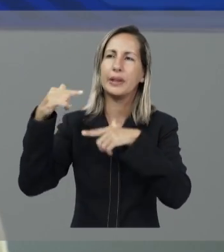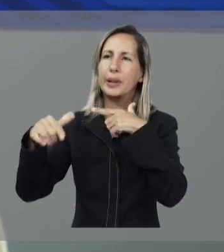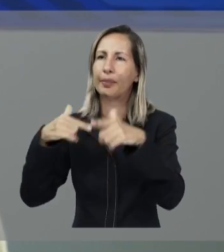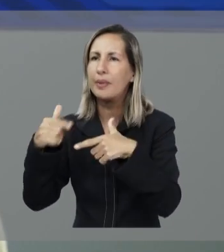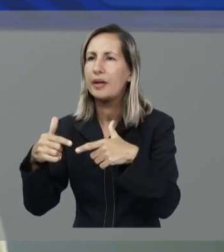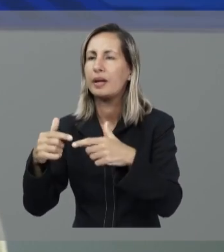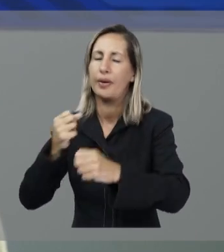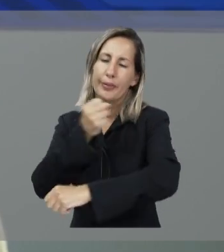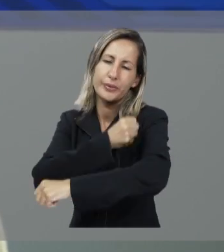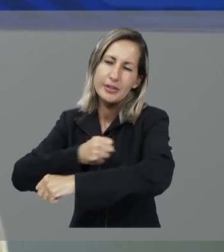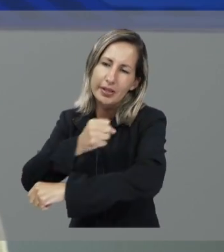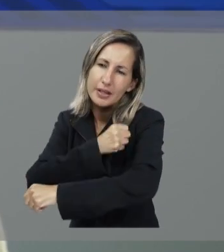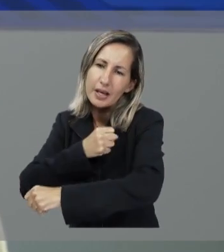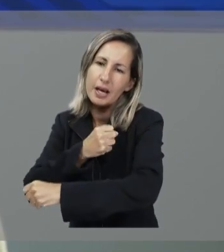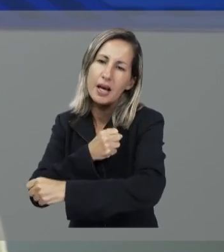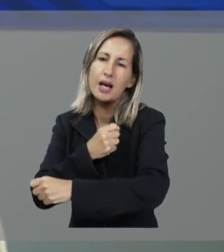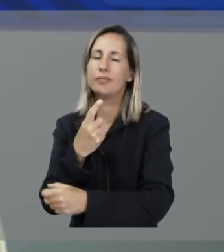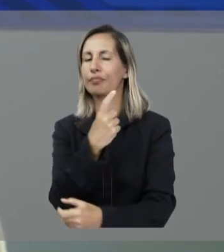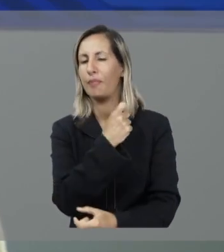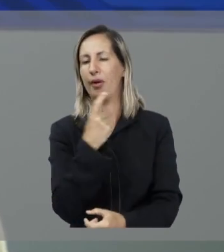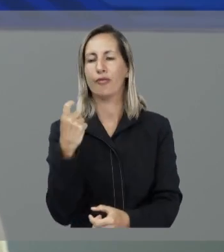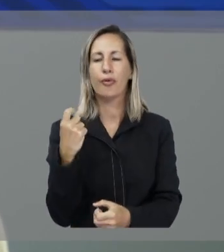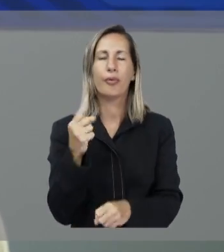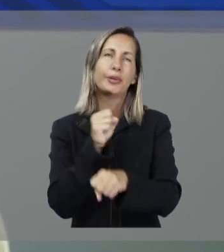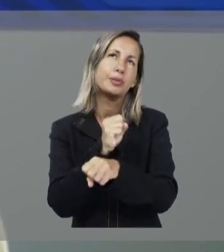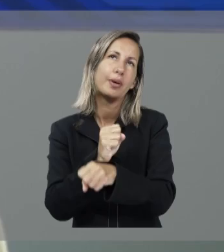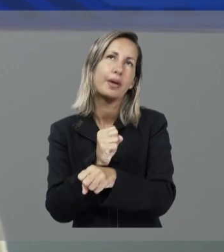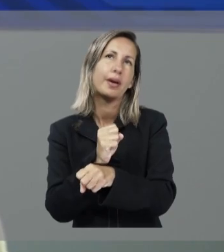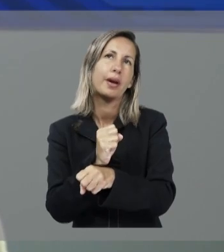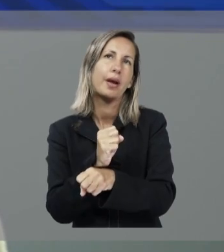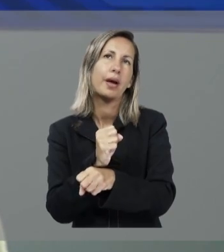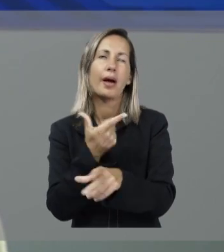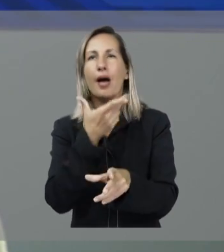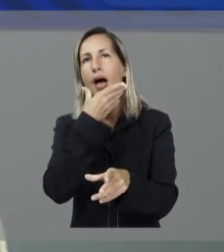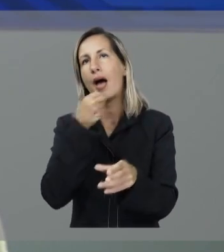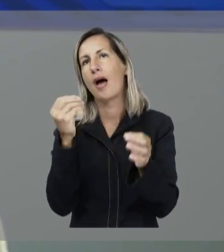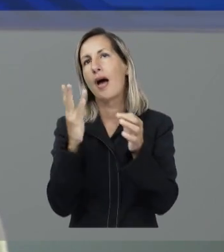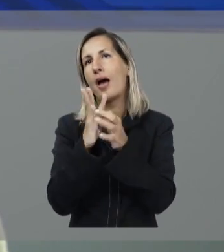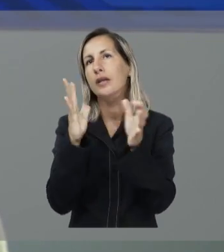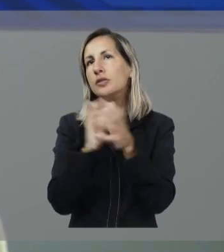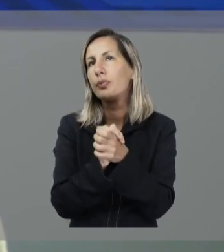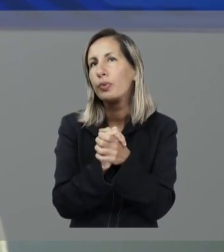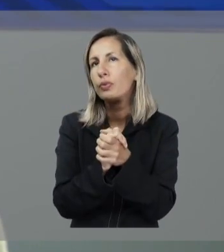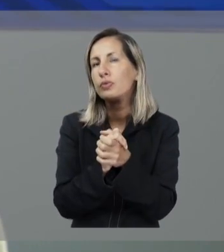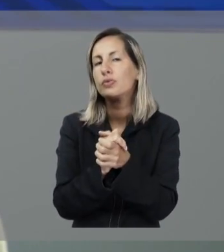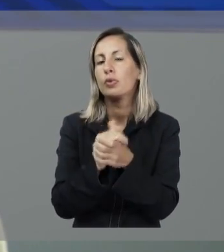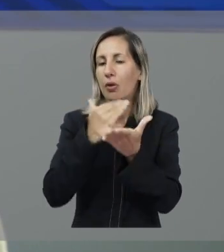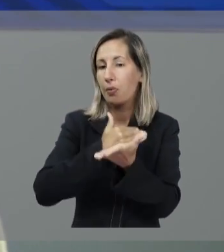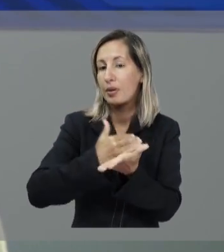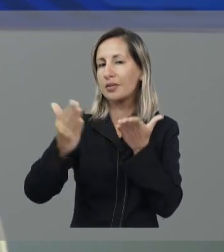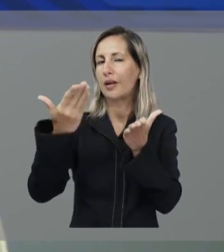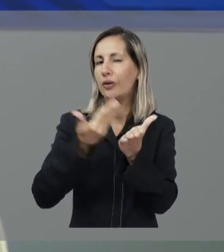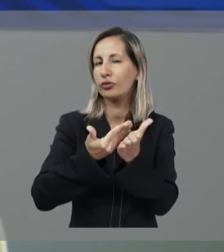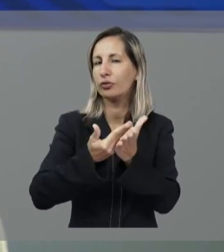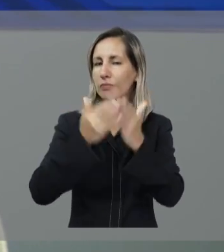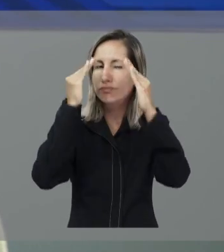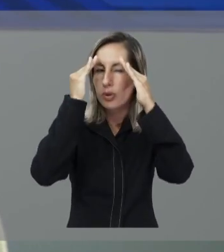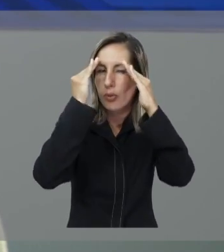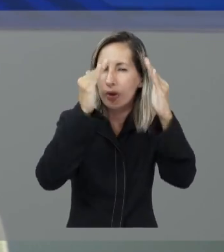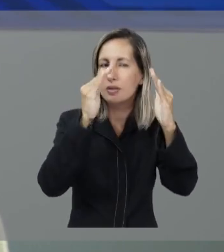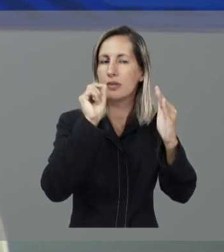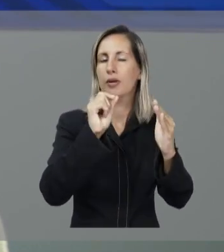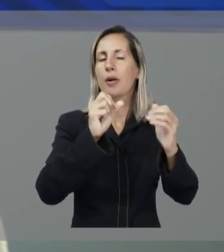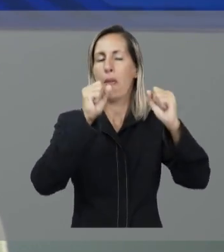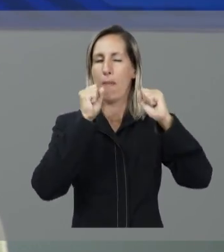trabalhar, cozinhar, ficar cheirosinha esperando o marido, e começaram a estudar, elas foram paulatinamente reconhecendo que